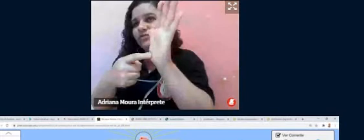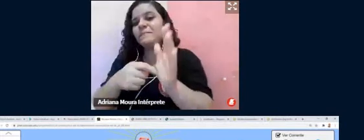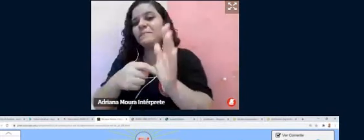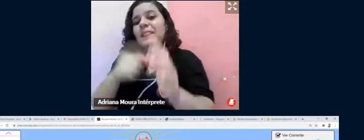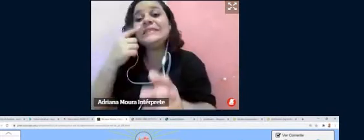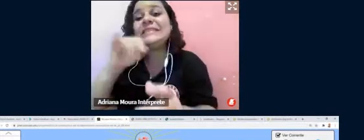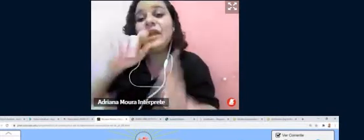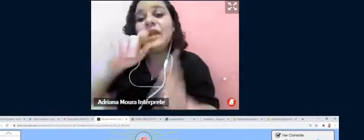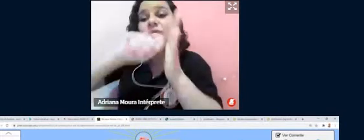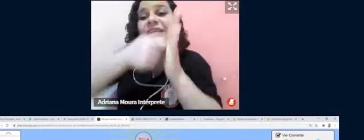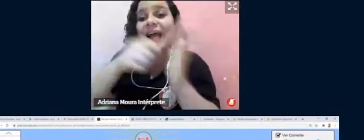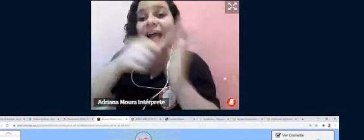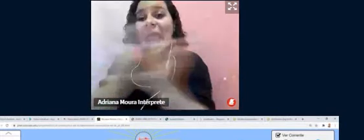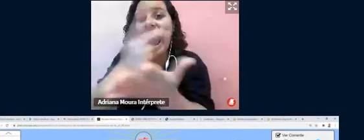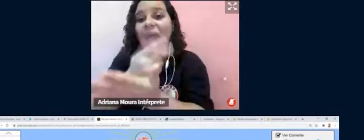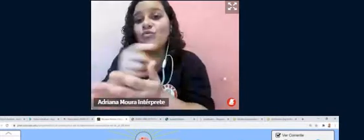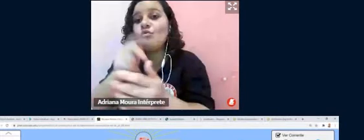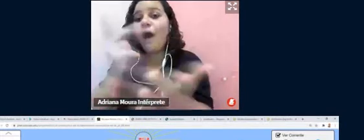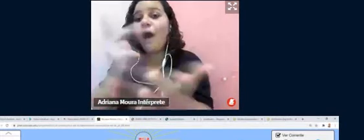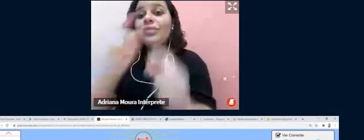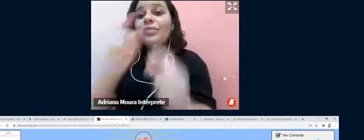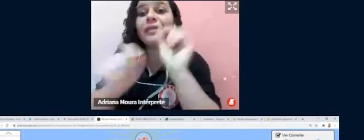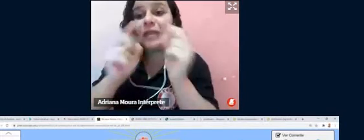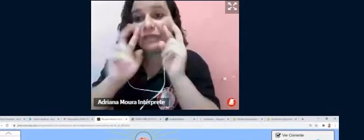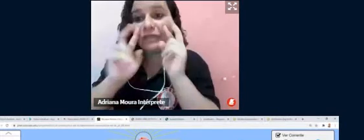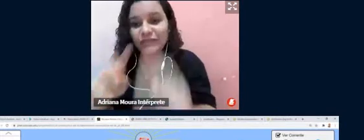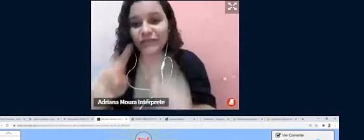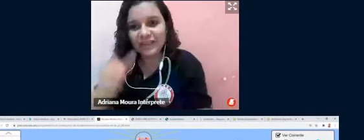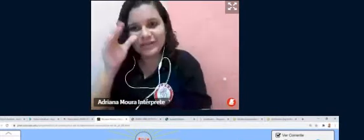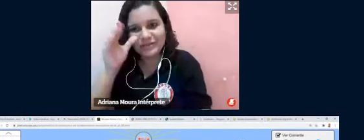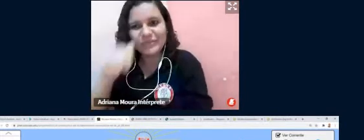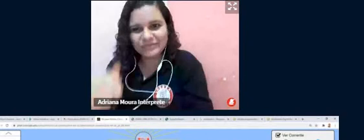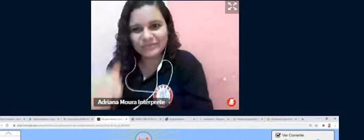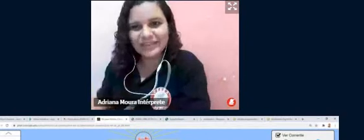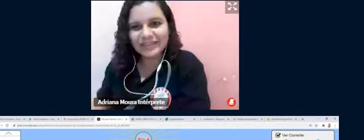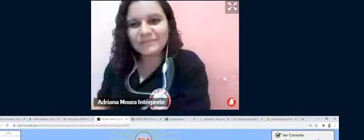como não deve ligar. É